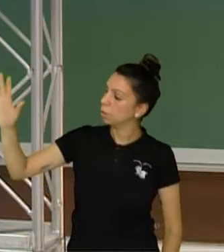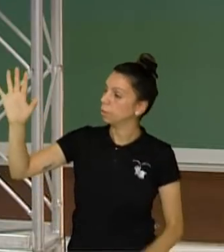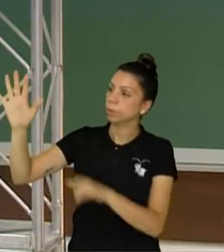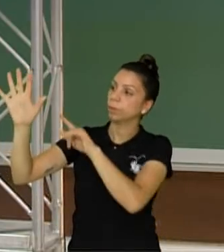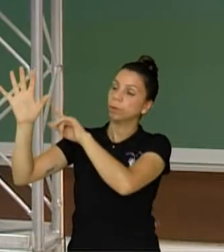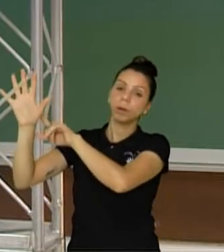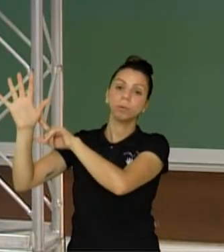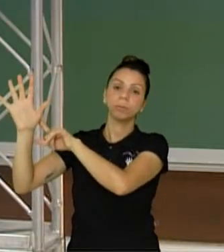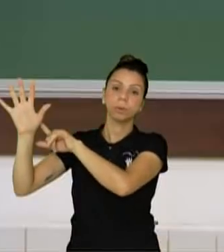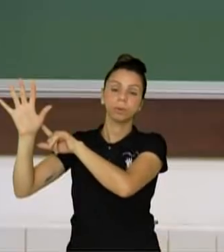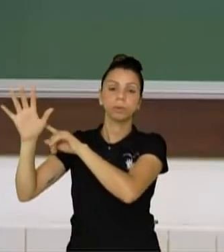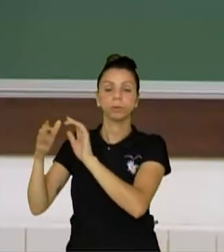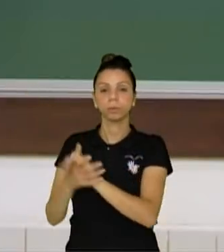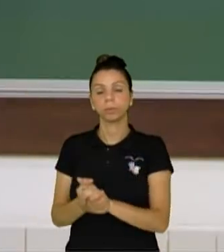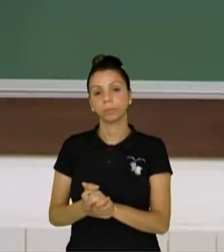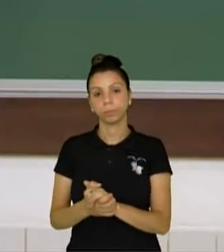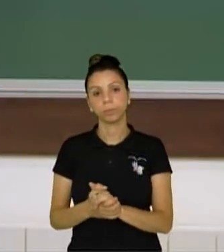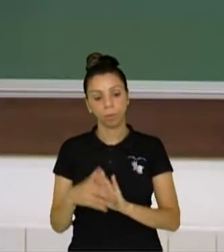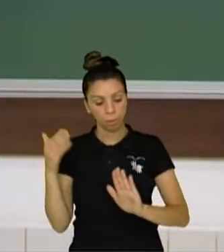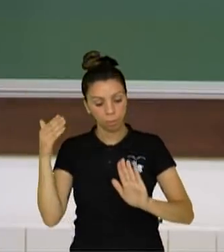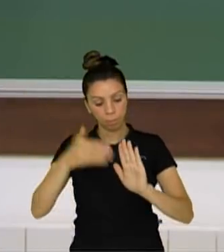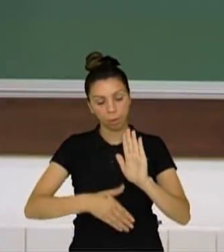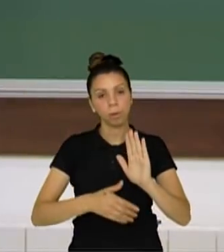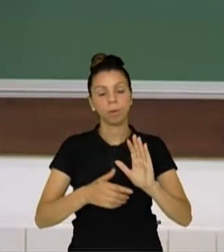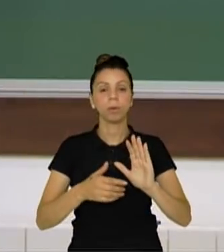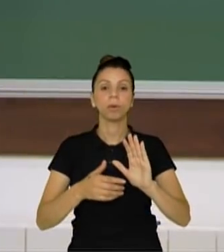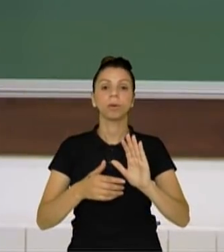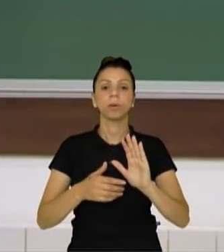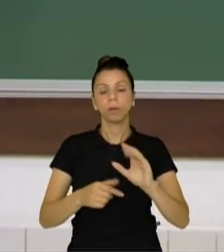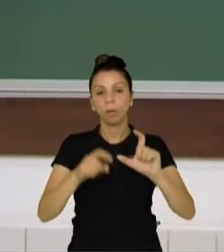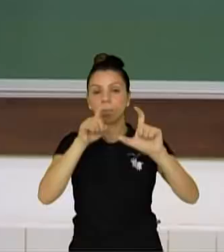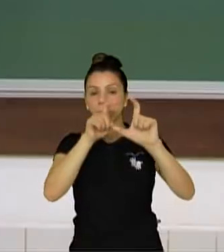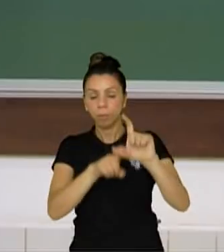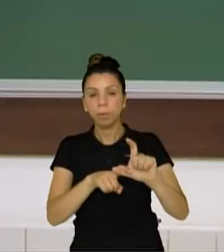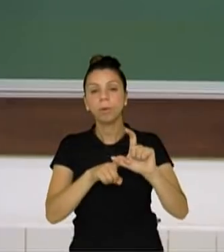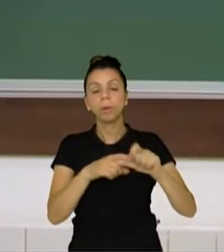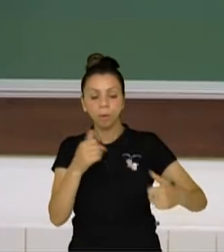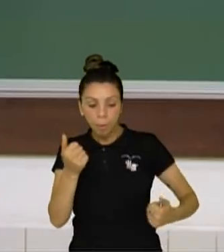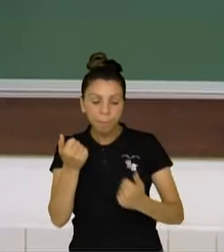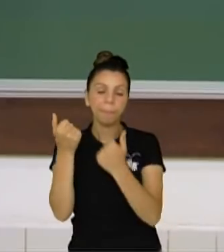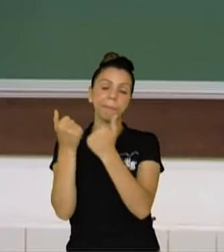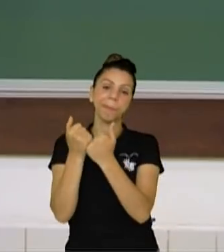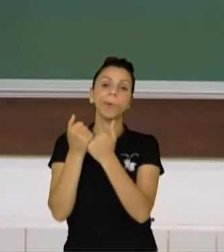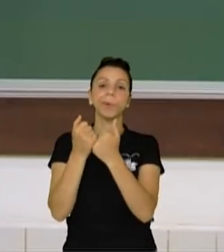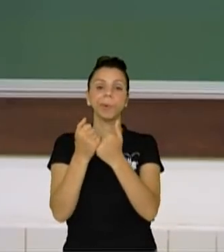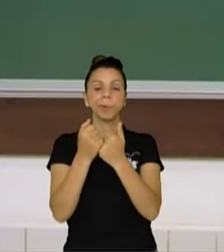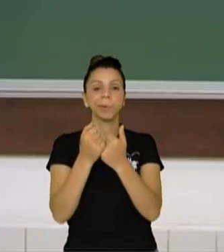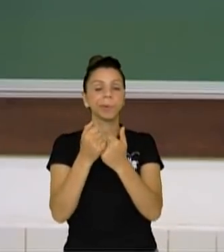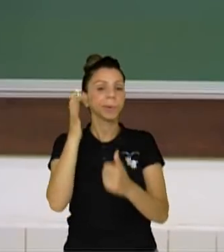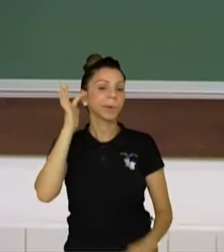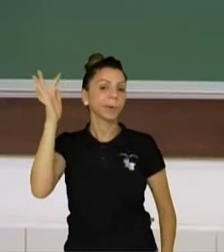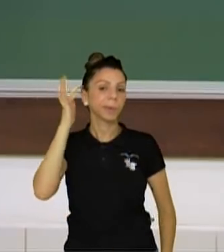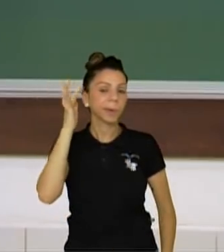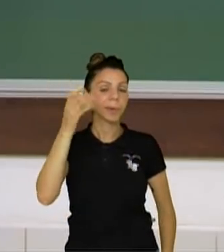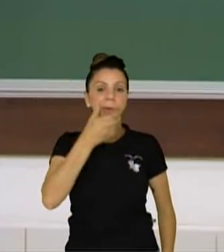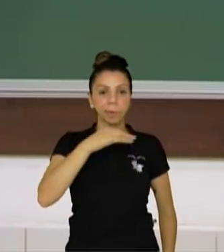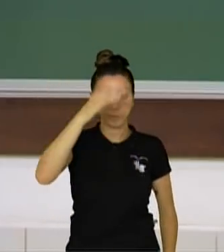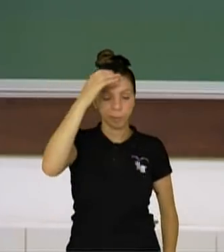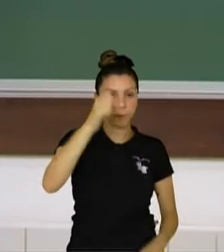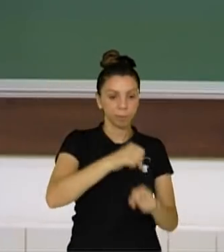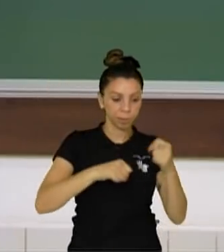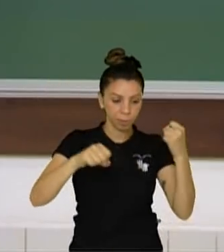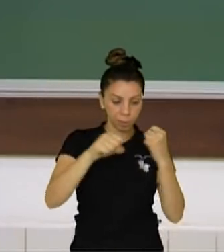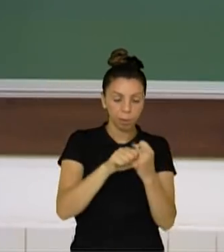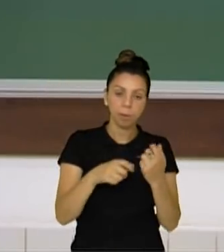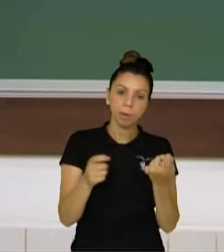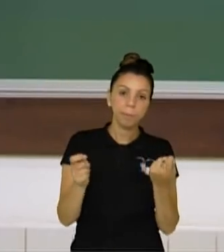ancorados, justificados, entre aspas, pela teoria do darwinismo social, vão entender que eles precisam